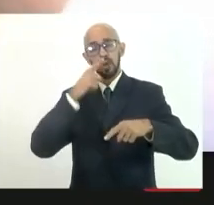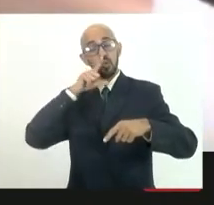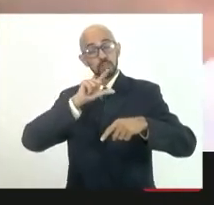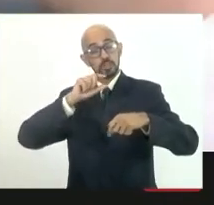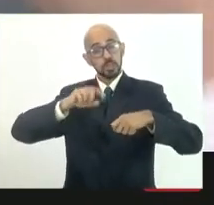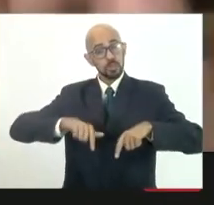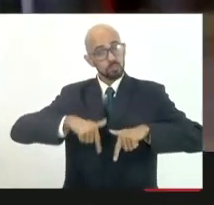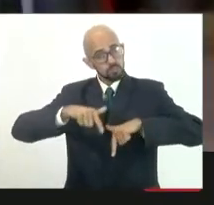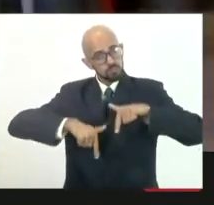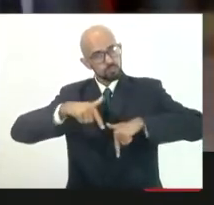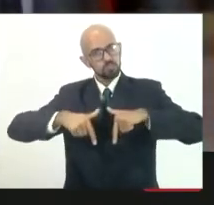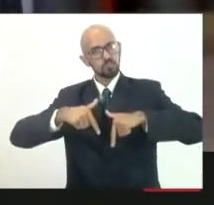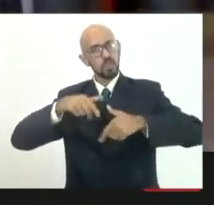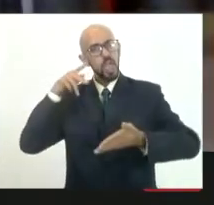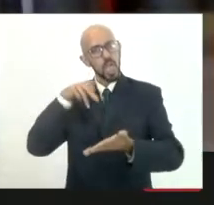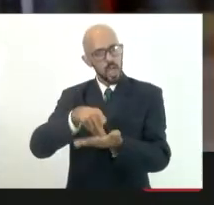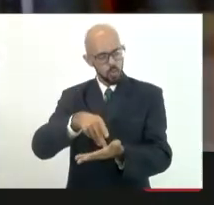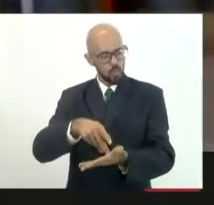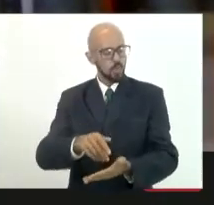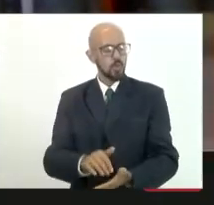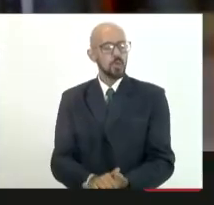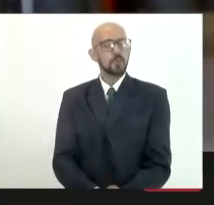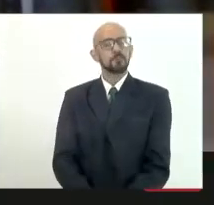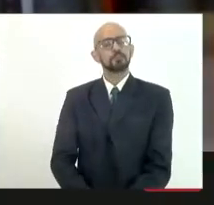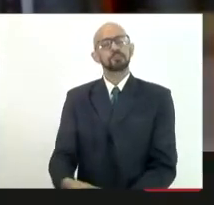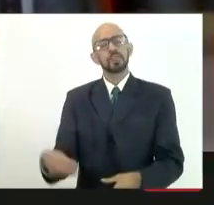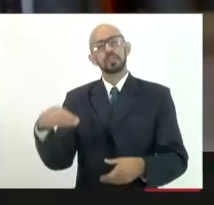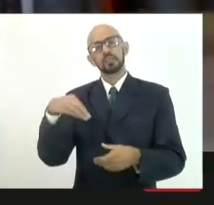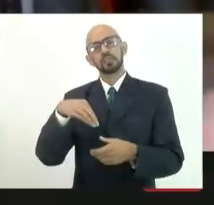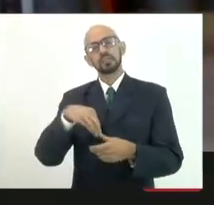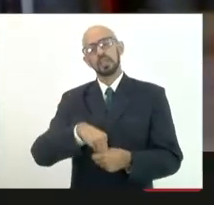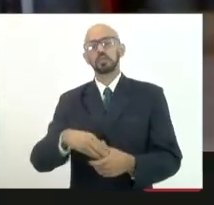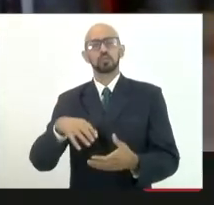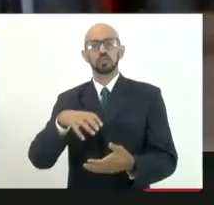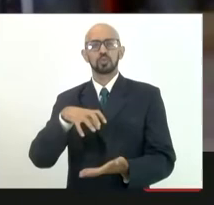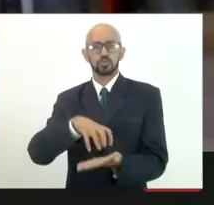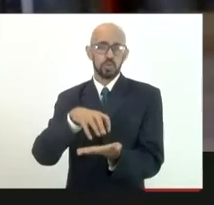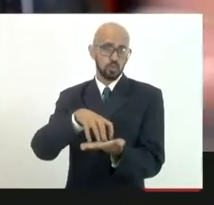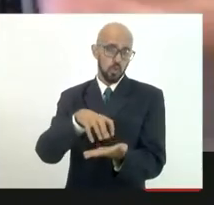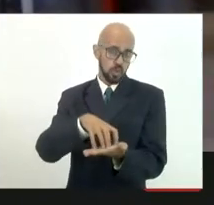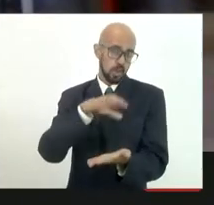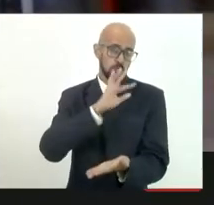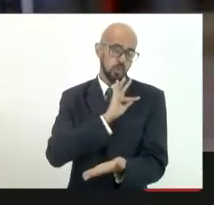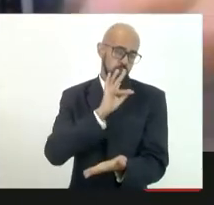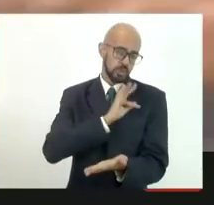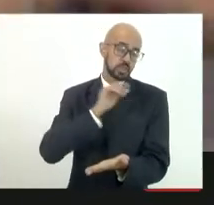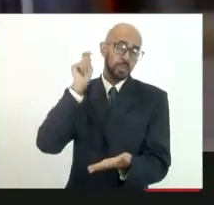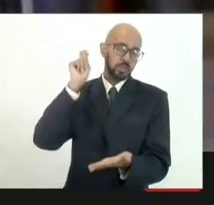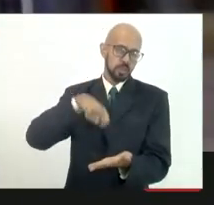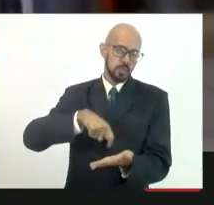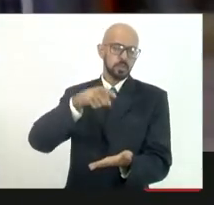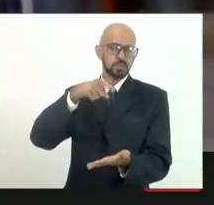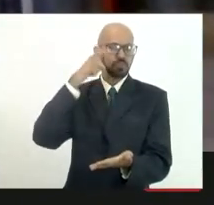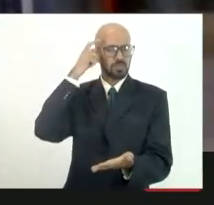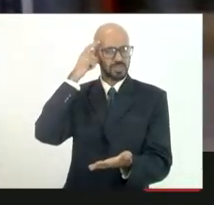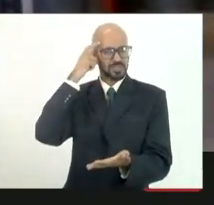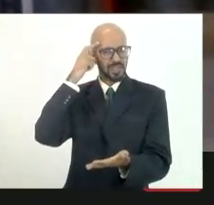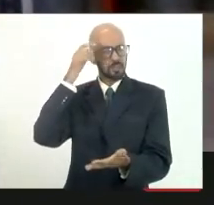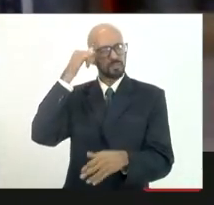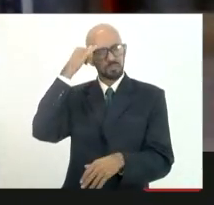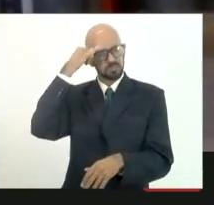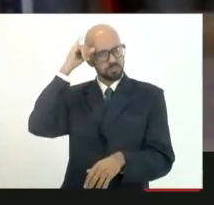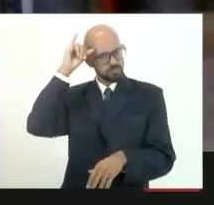medidas. Dentro do campo da polícia, eu também vejo que é possível pensar a perspectiva